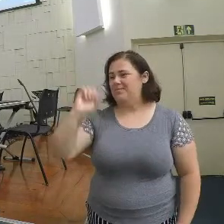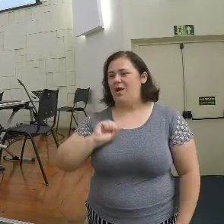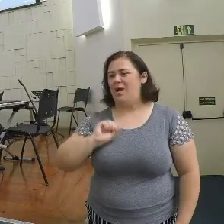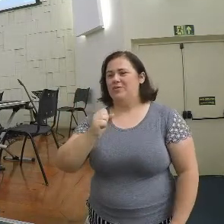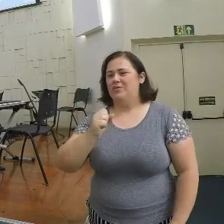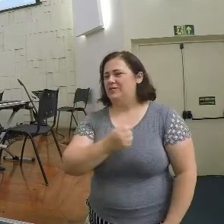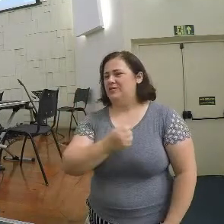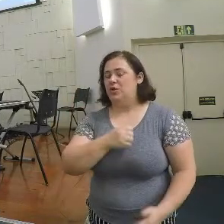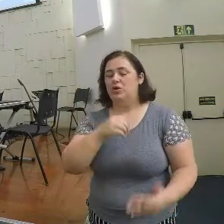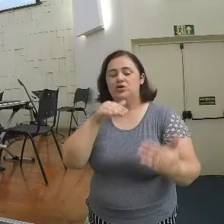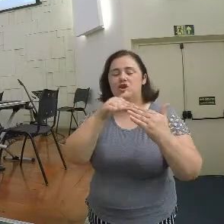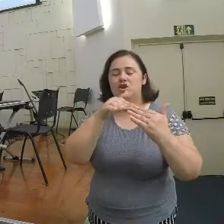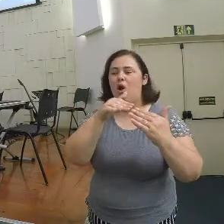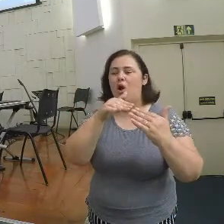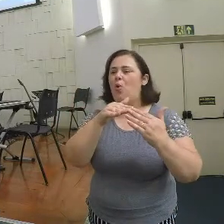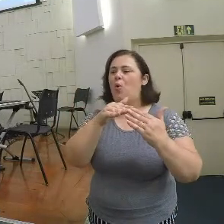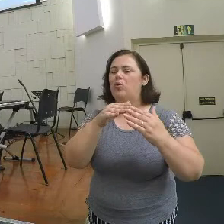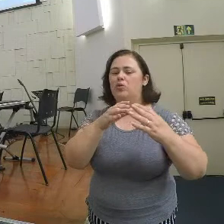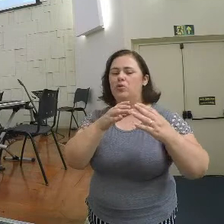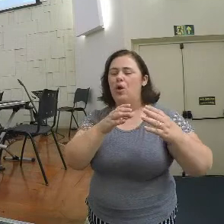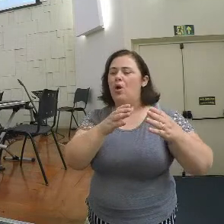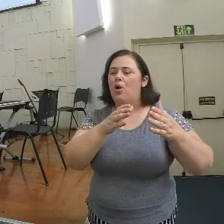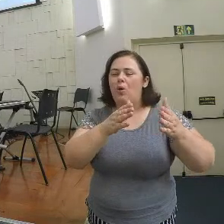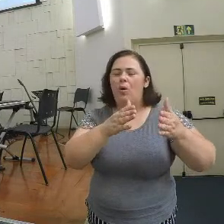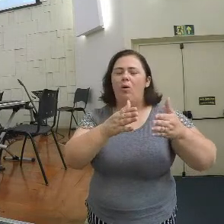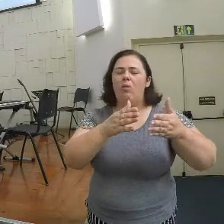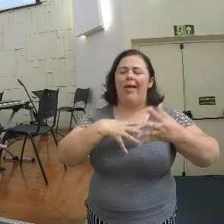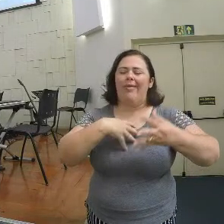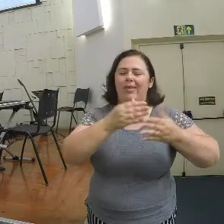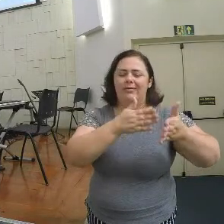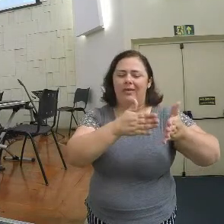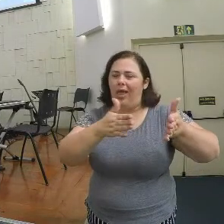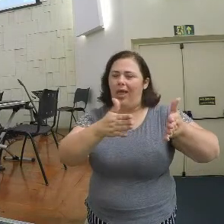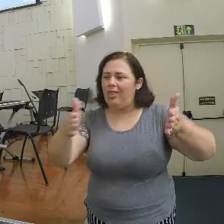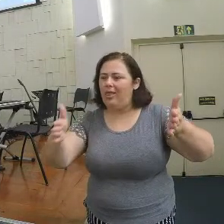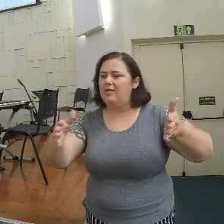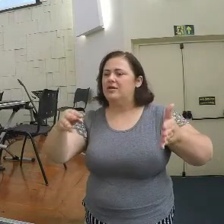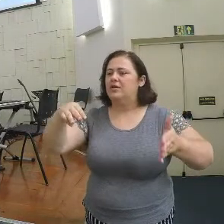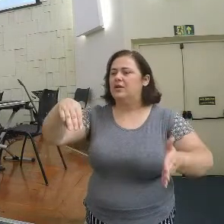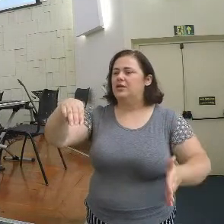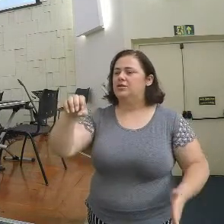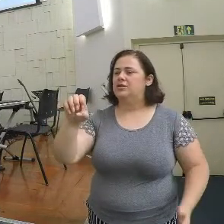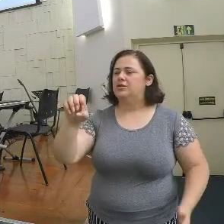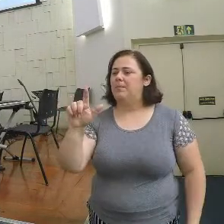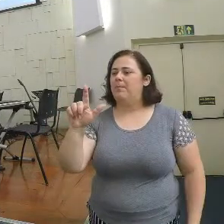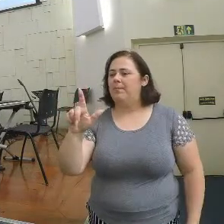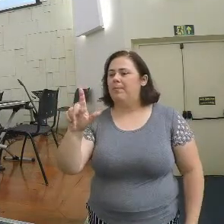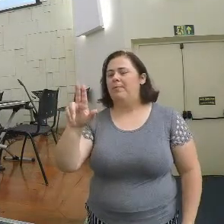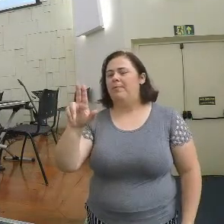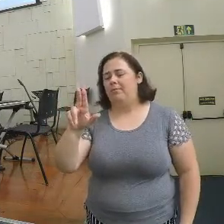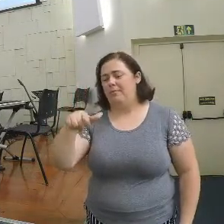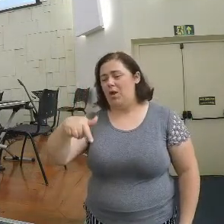versículo 6. Hebreus 5, 6. A palavra do Senhor aqui diz assim: